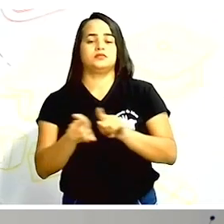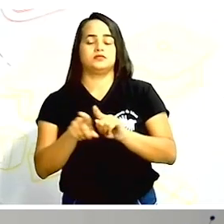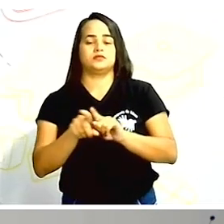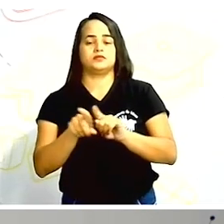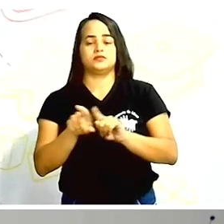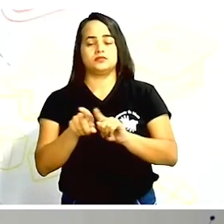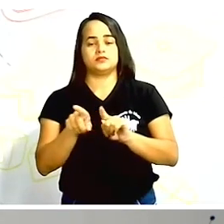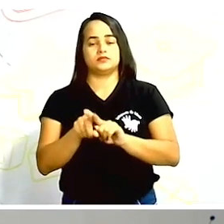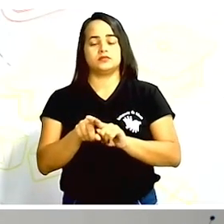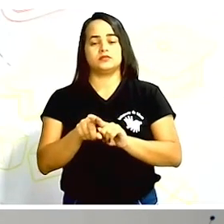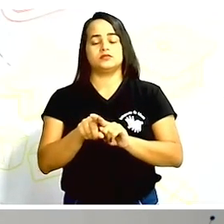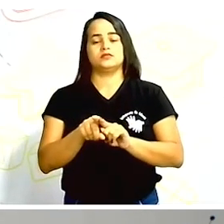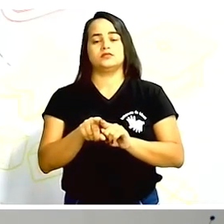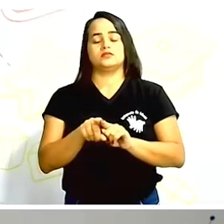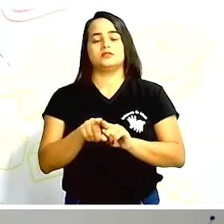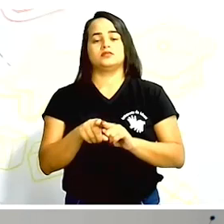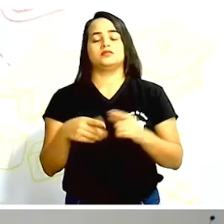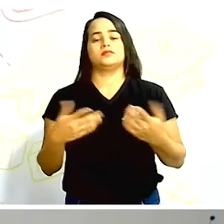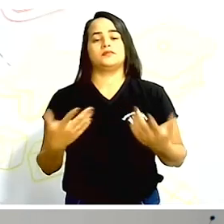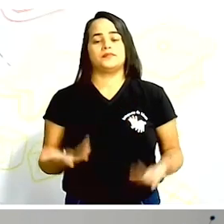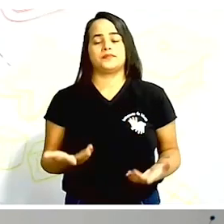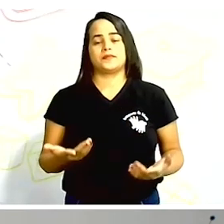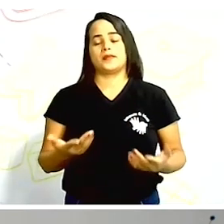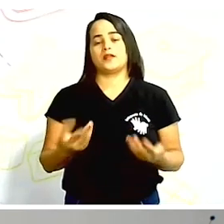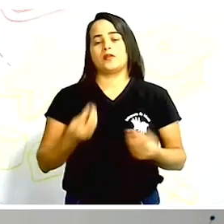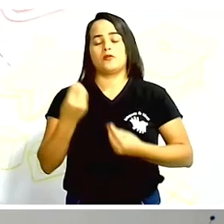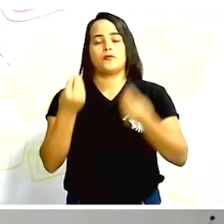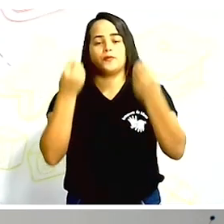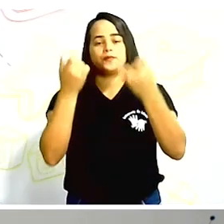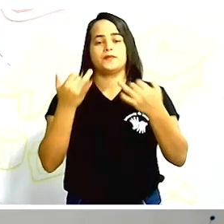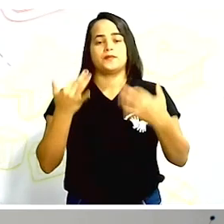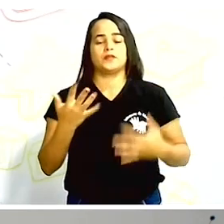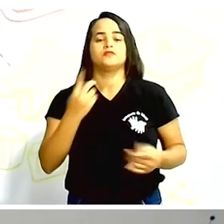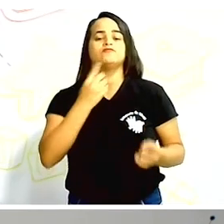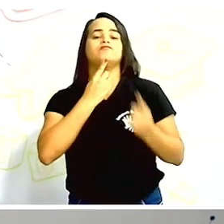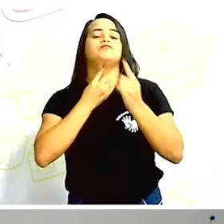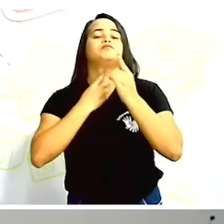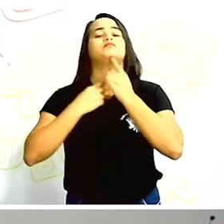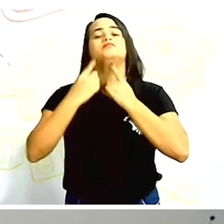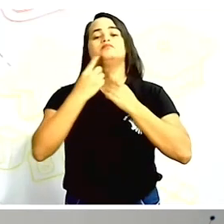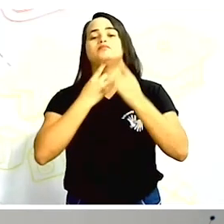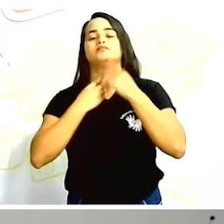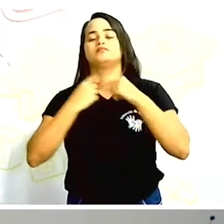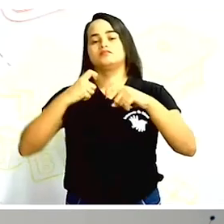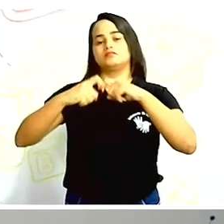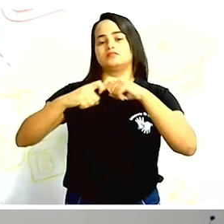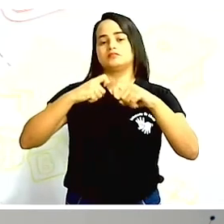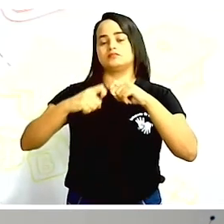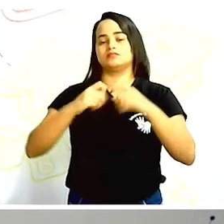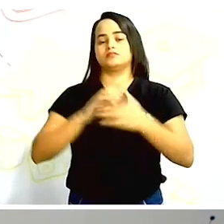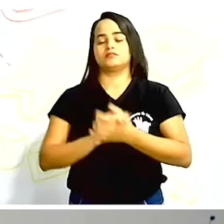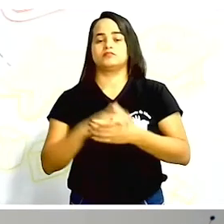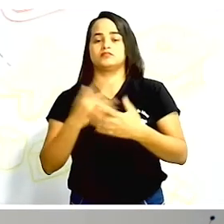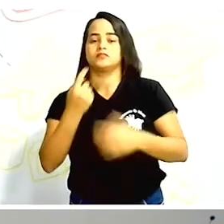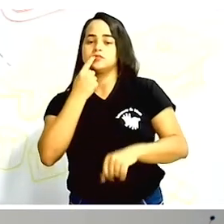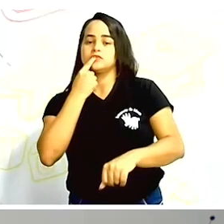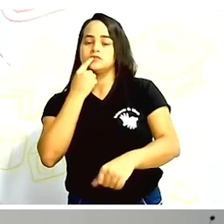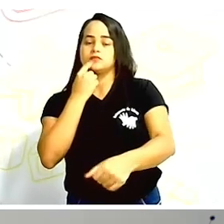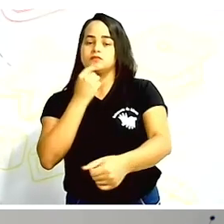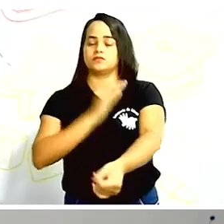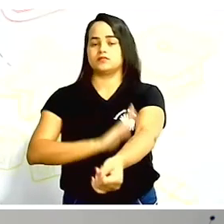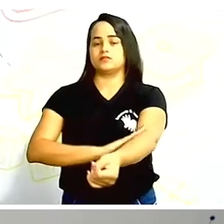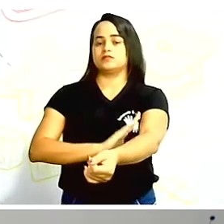também aciona, como é que eu posso dizer, o desejo sexual, certo? No sangue, estimula